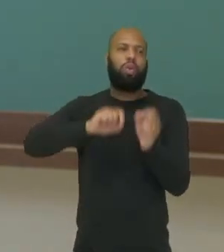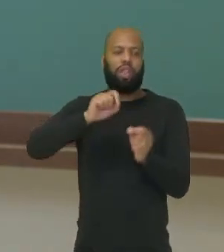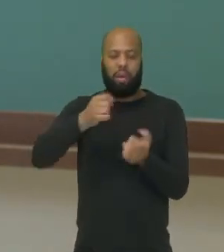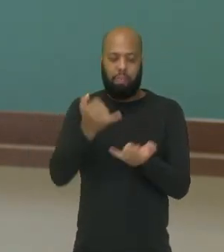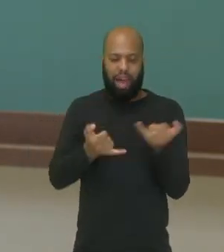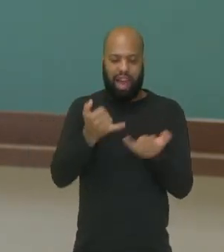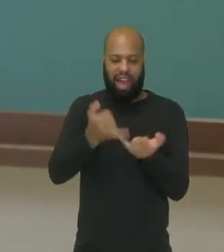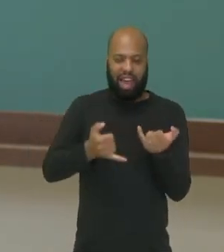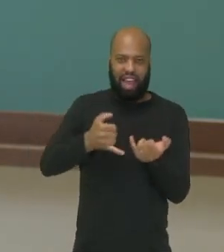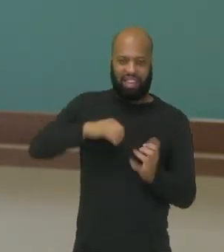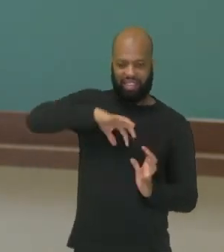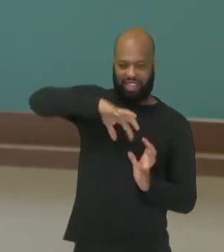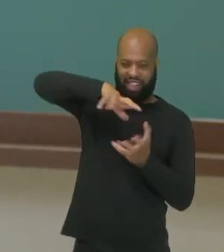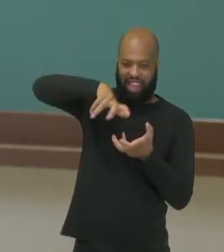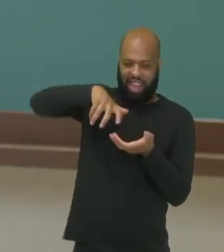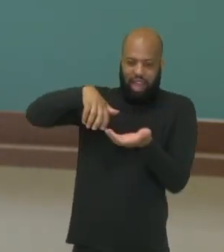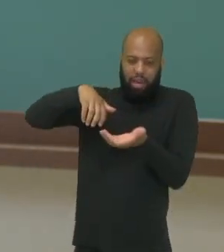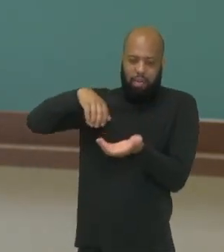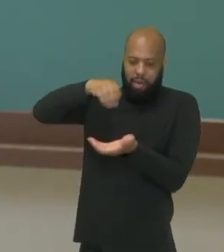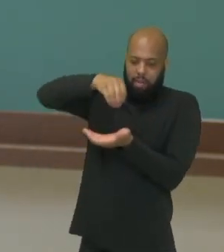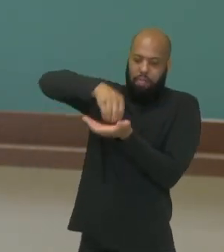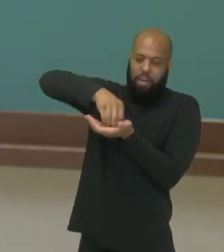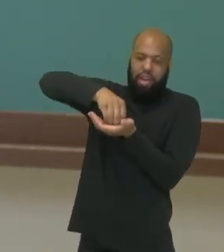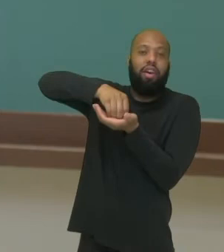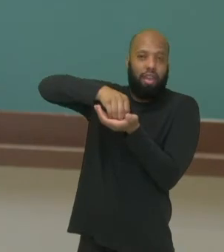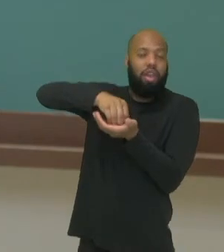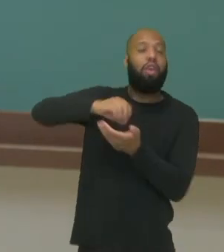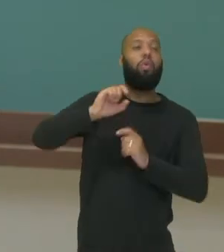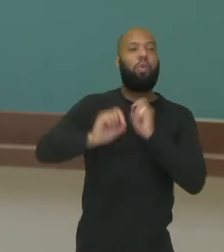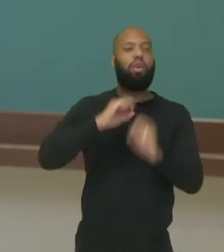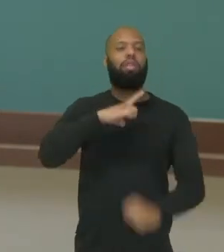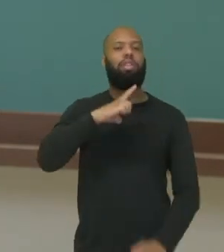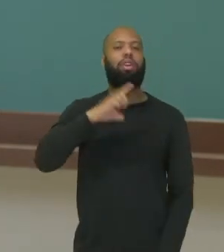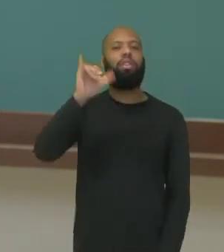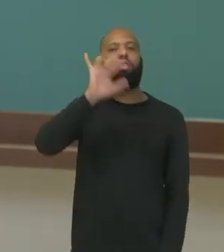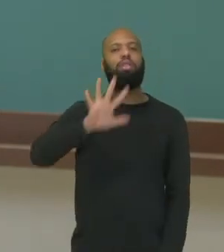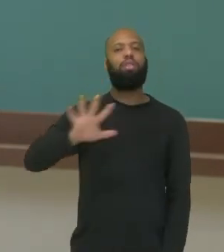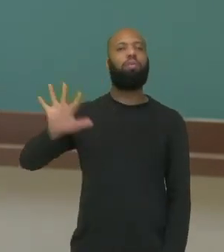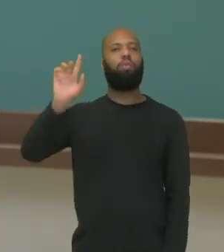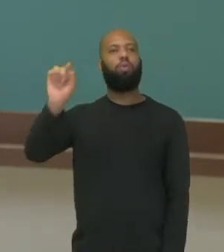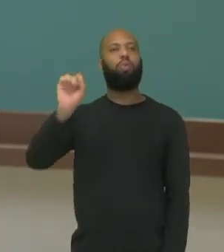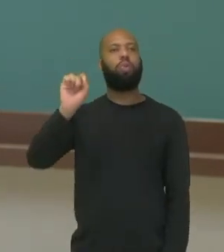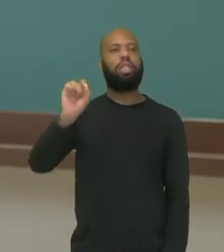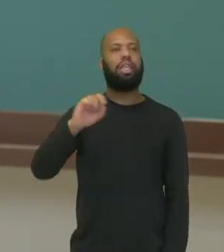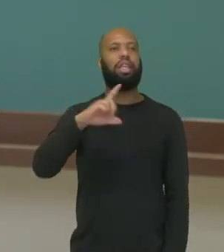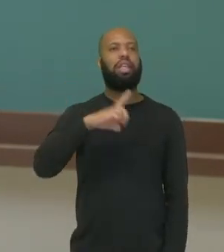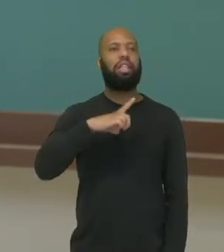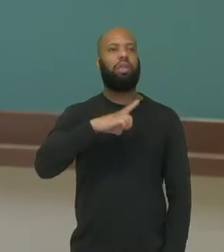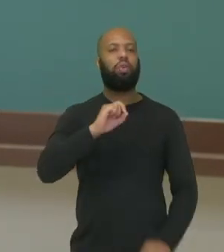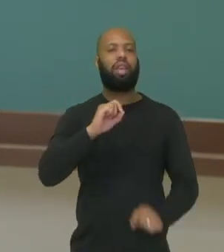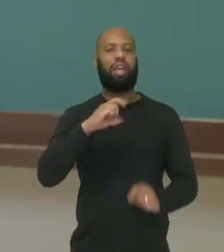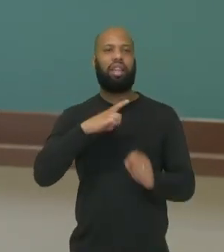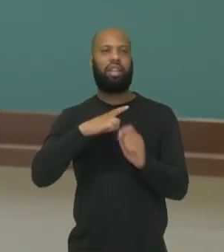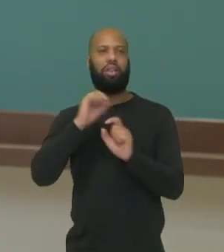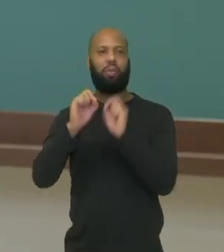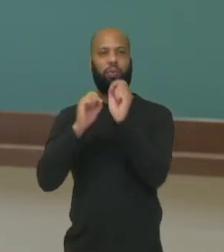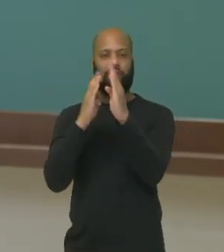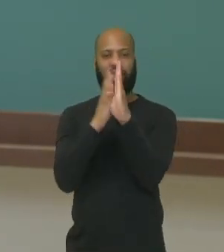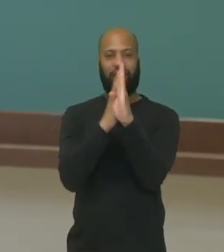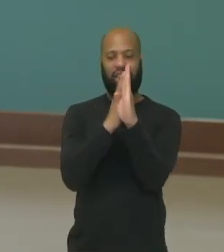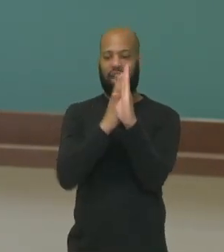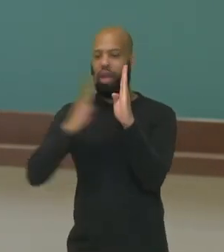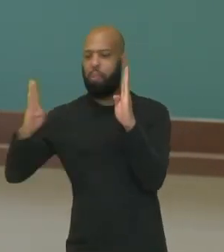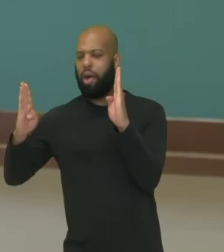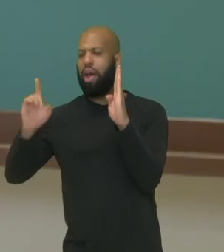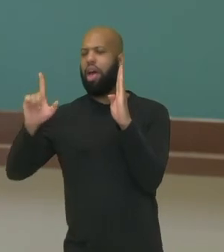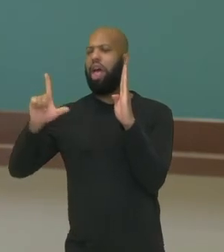planeta Terra, né? Uma imagem aqui que de um lado, né, está ali uma harmonia, a gente vê espécies, pássaros voando,